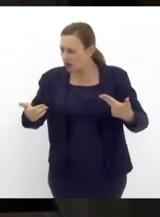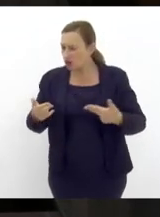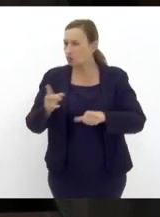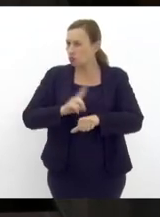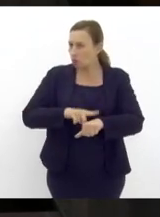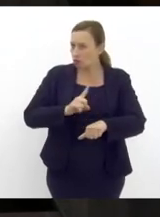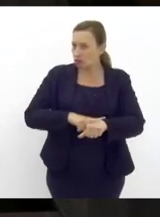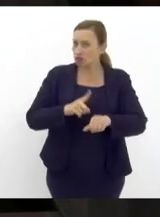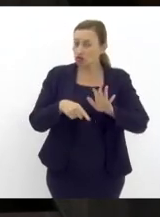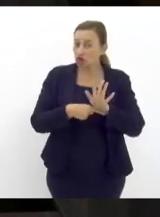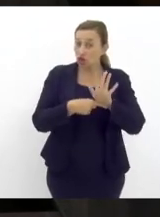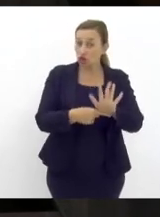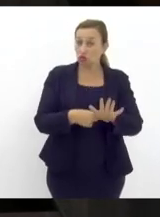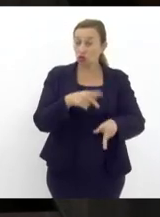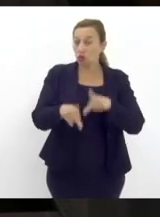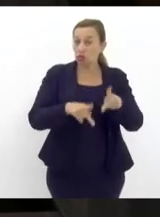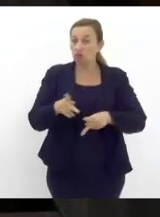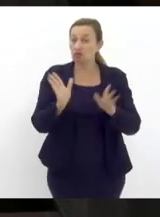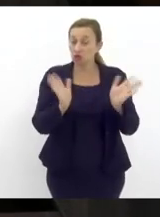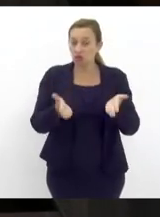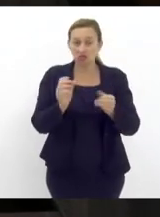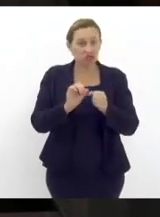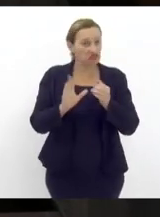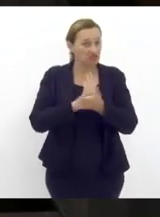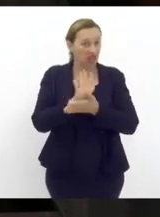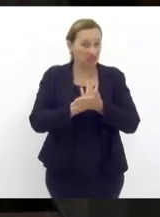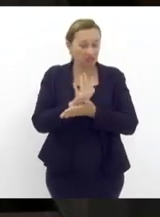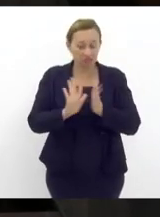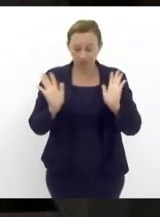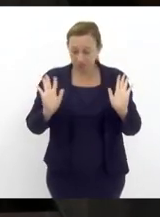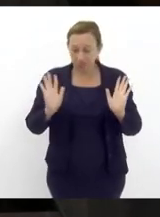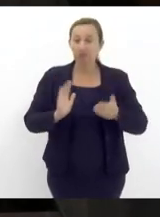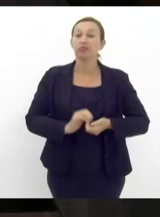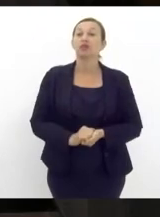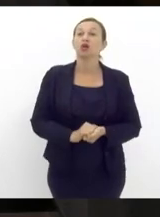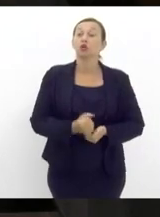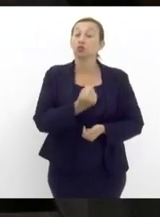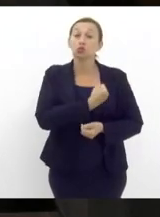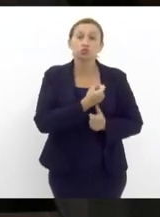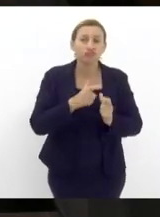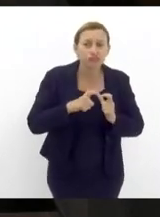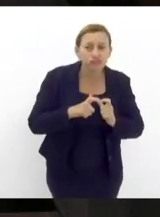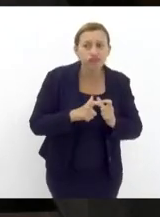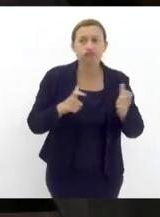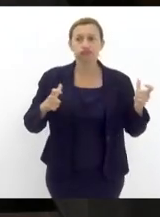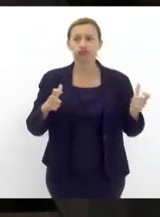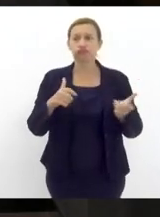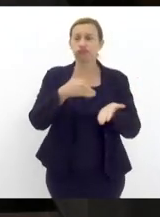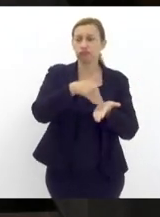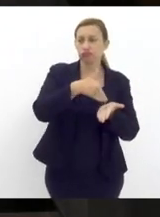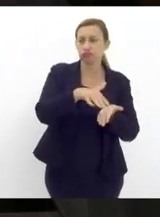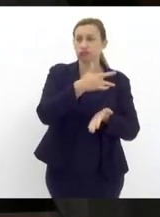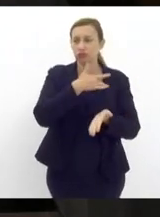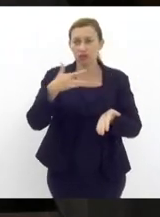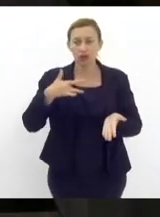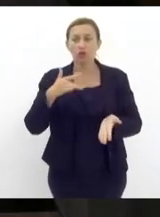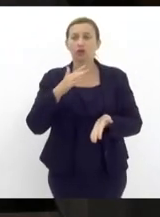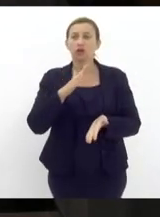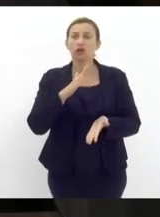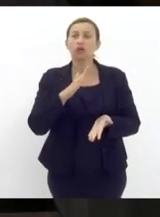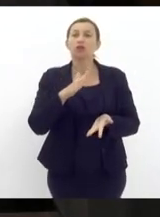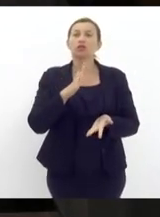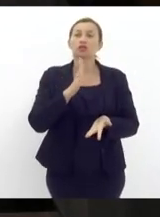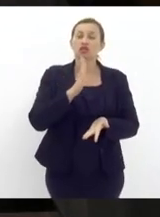Atendimento à população que hoje não faz mais e é uma demanda que o secretário de saúde Dr Luizinho já tem pleno